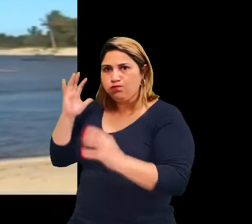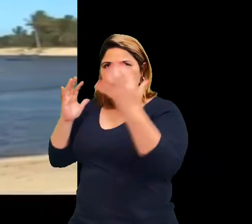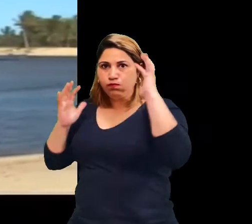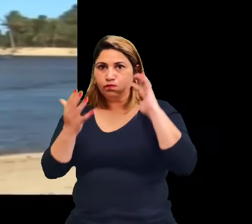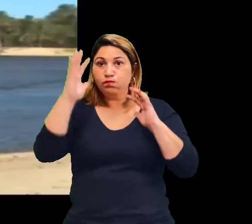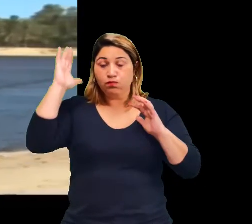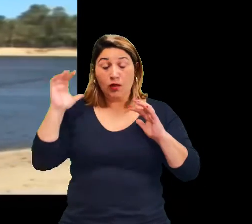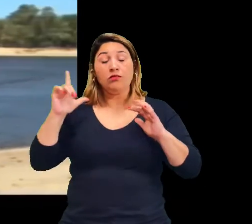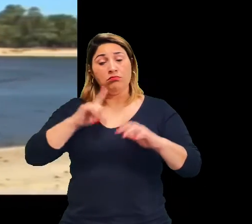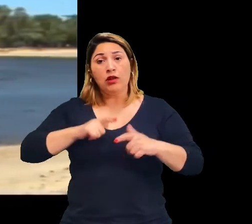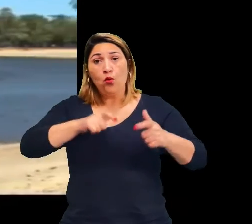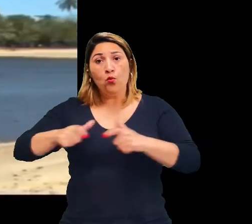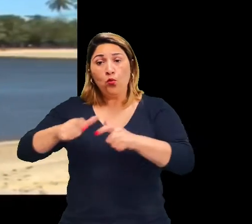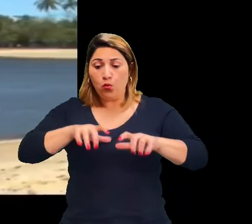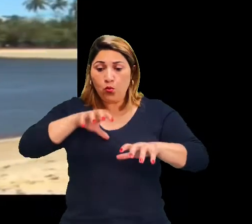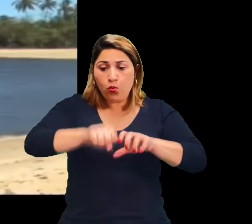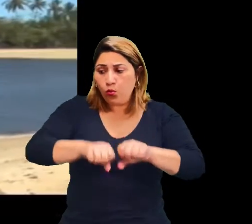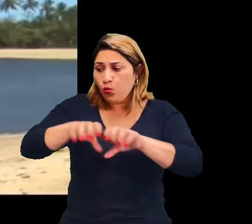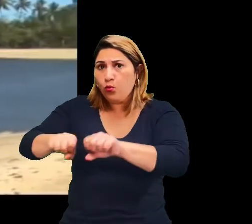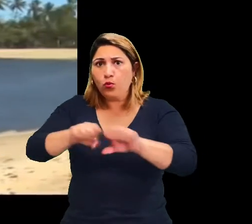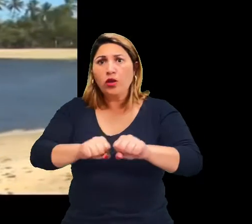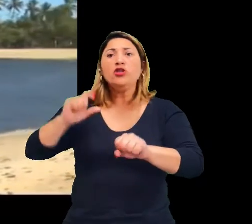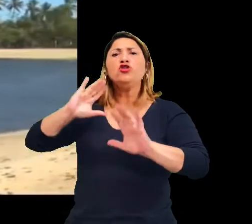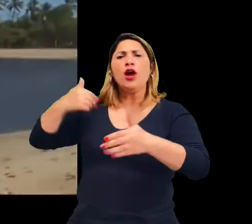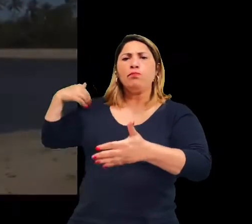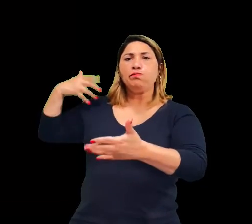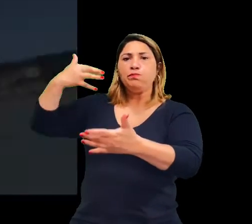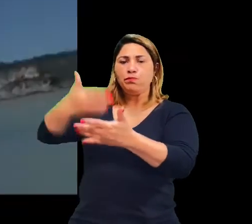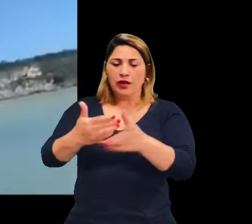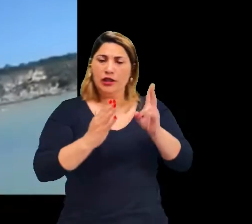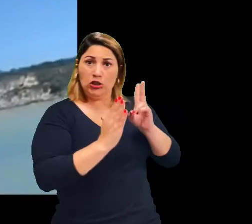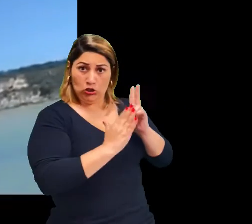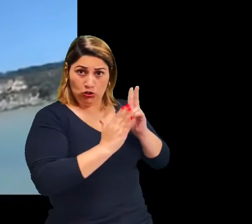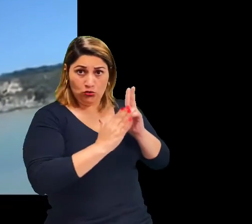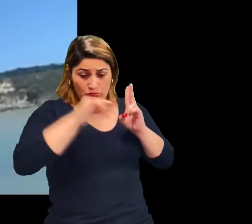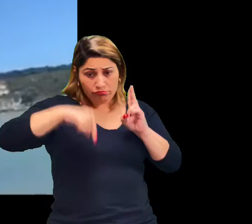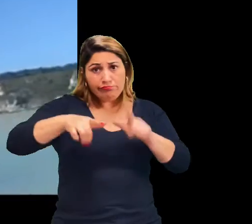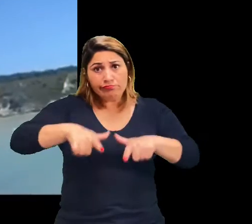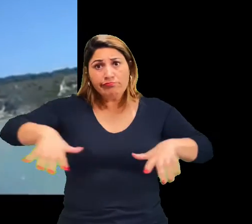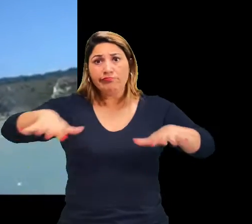sido ocupado nos últimos séculos pelos índios pataxós.